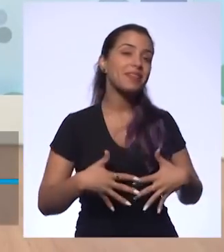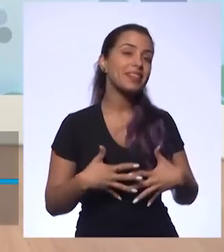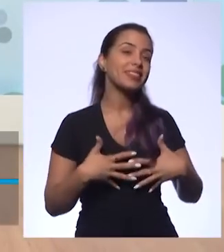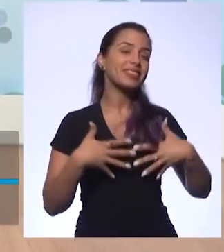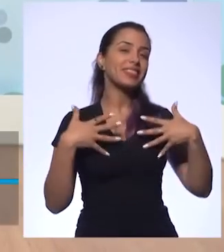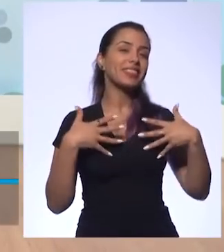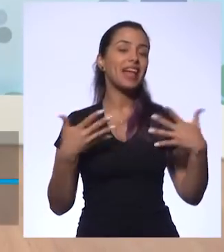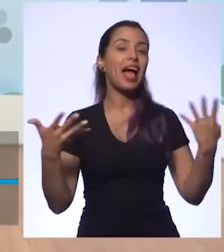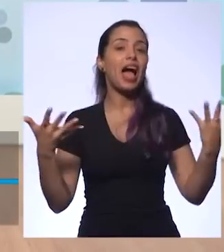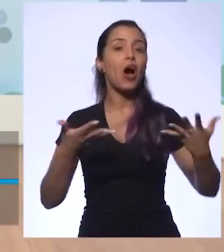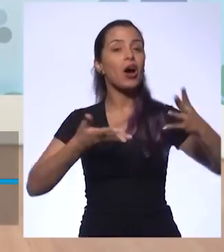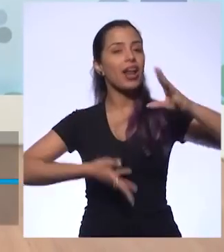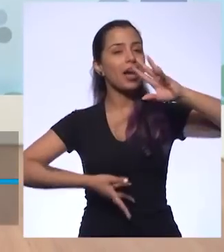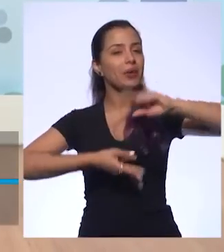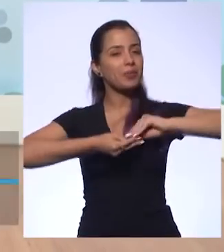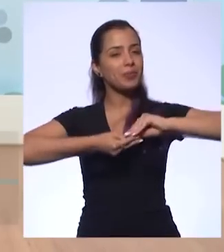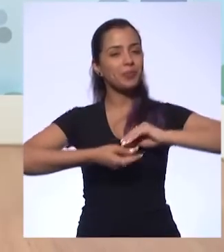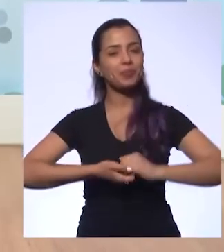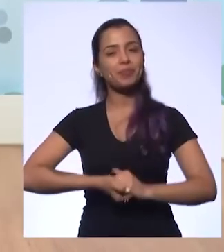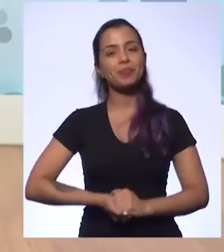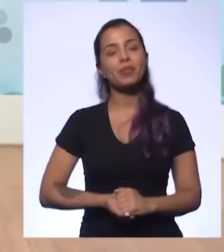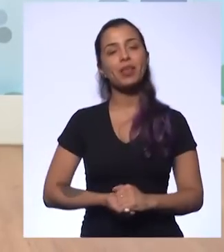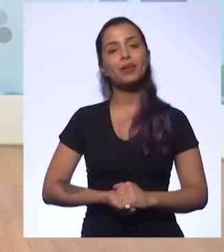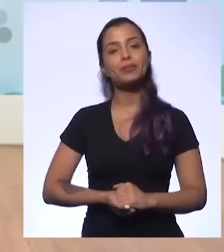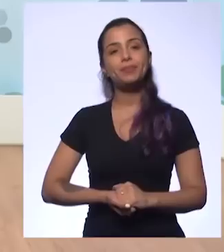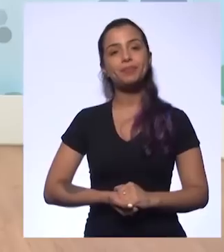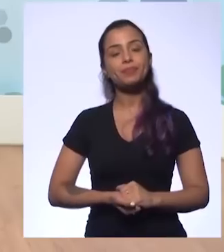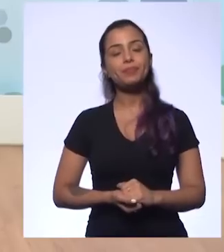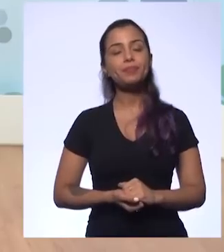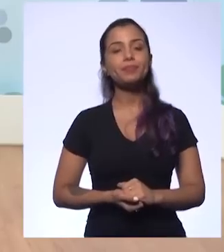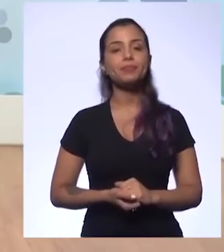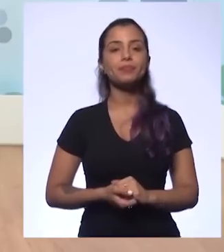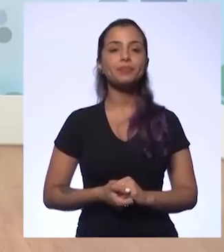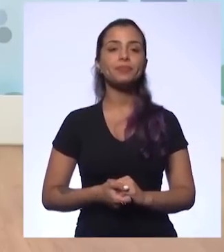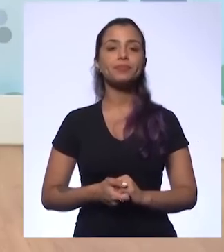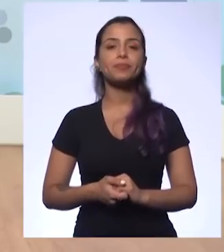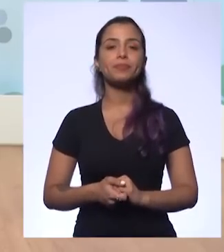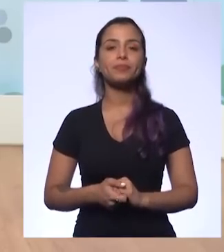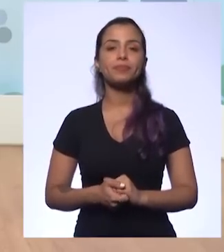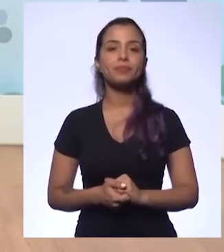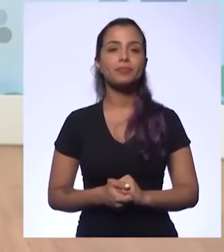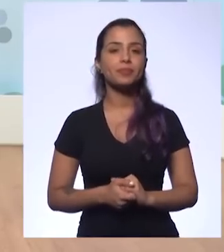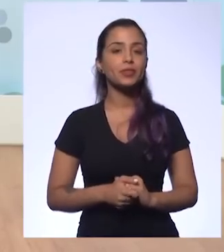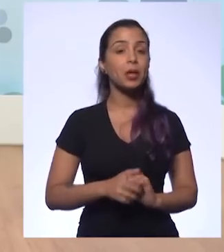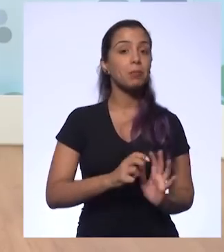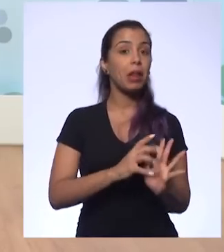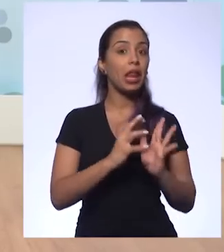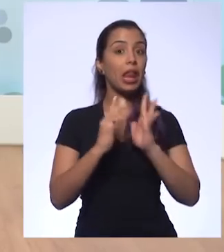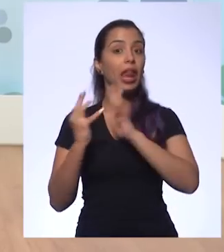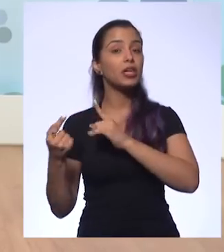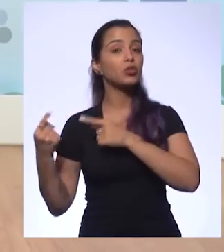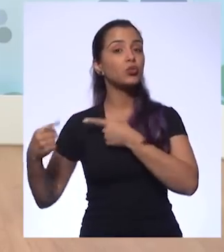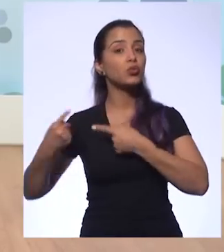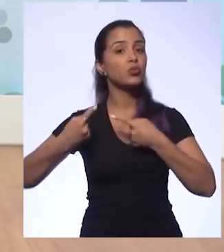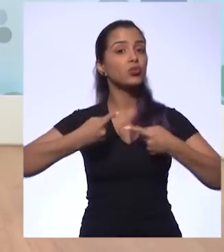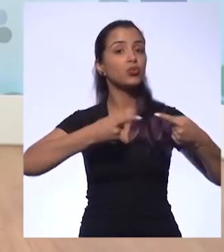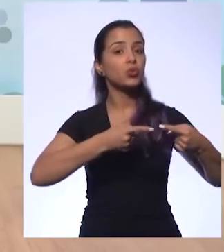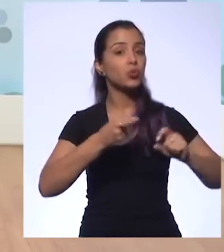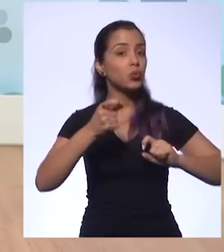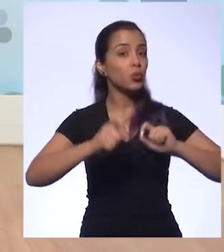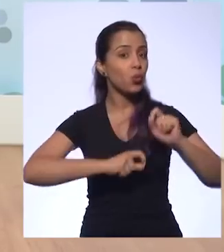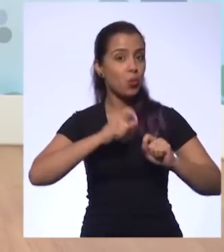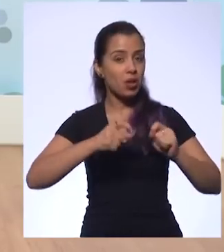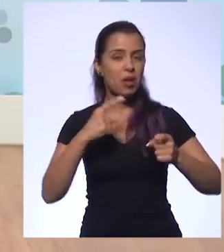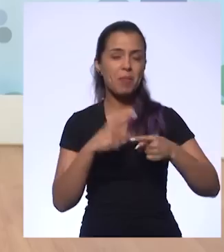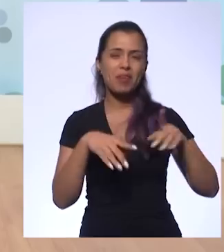para o início do rolê. O que nós... Olha só, olha o que a gente discutiu hoje, Tá. Pro Mônica. O que hoje. que foi? O que A galera foi? às vezes fica